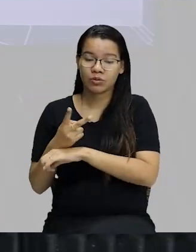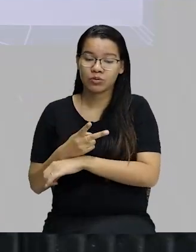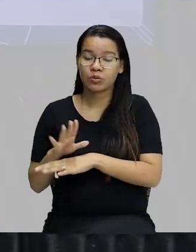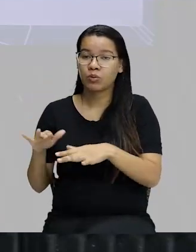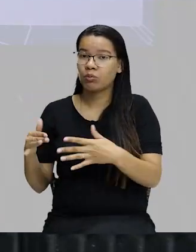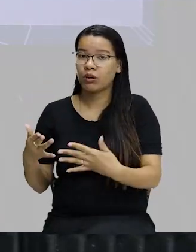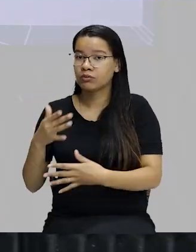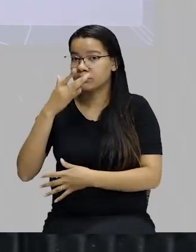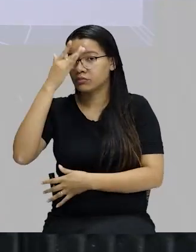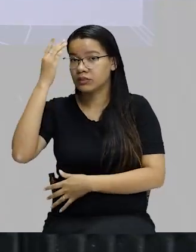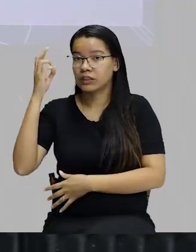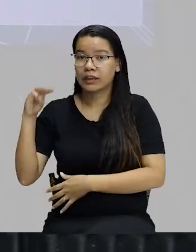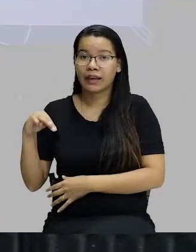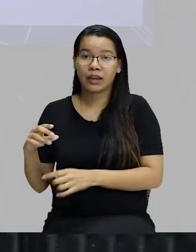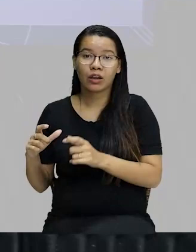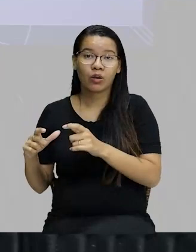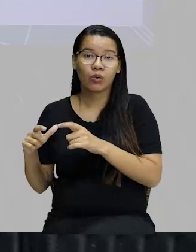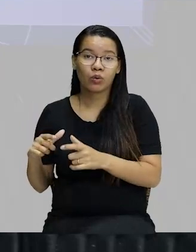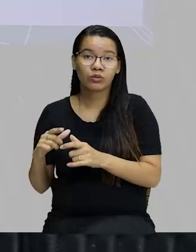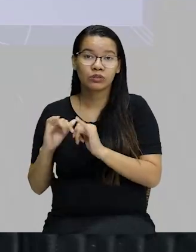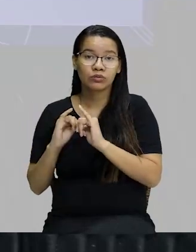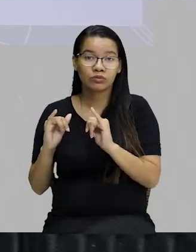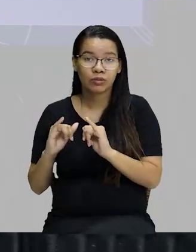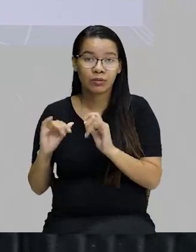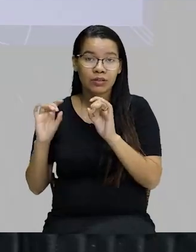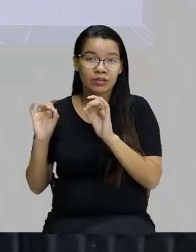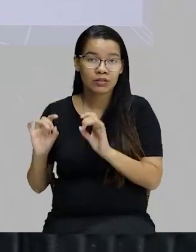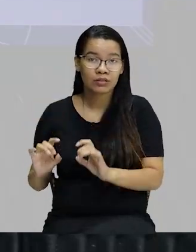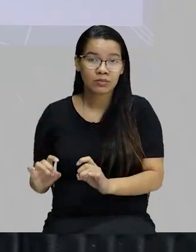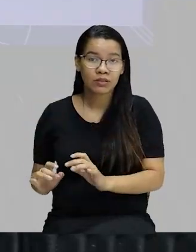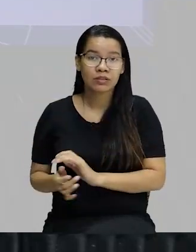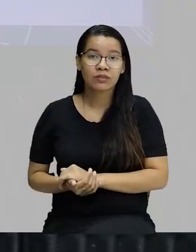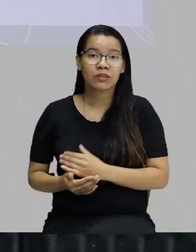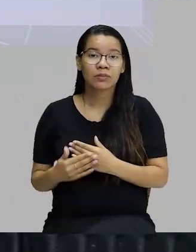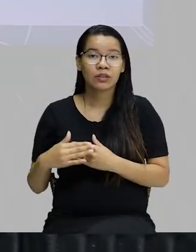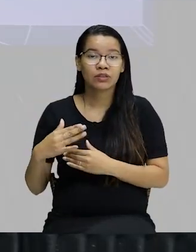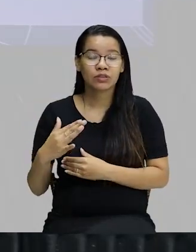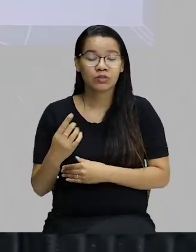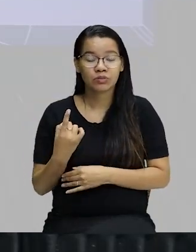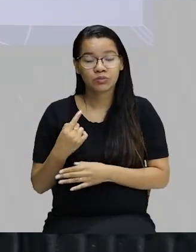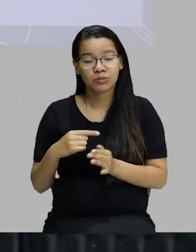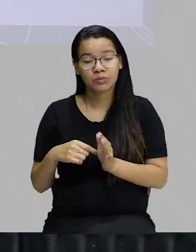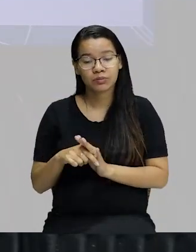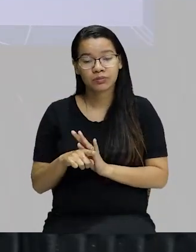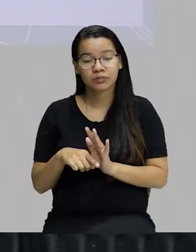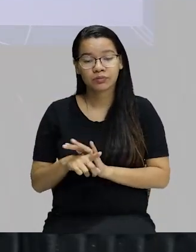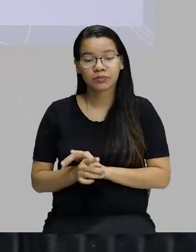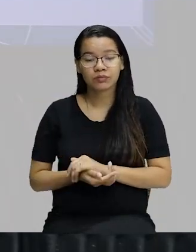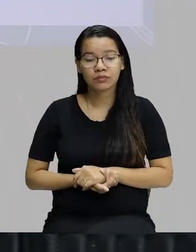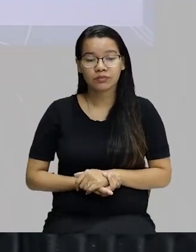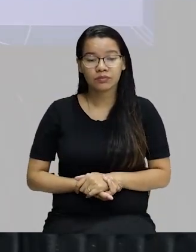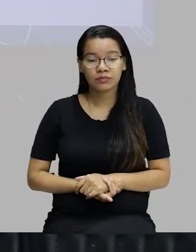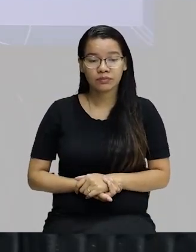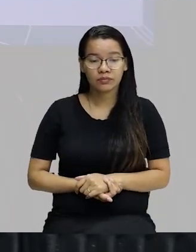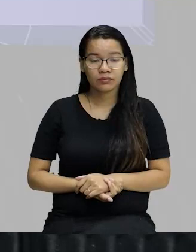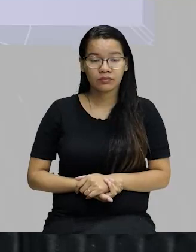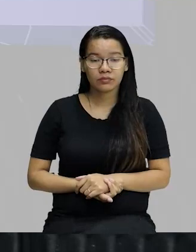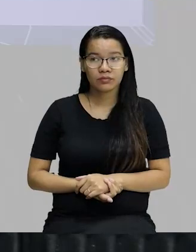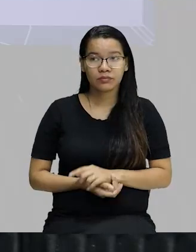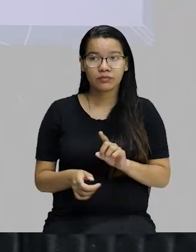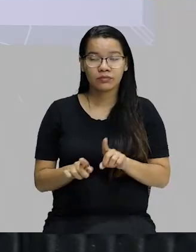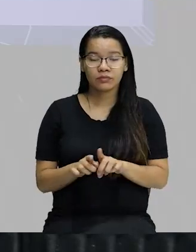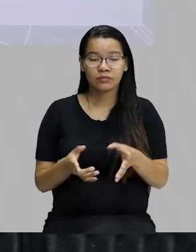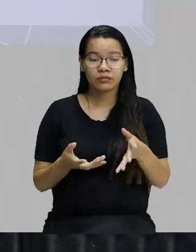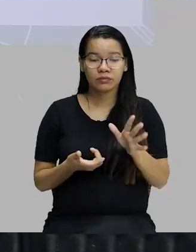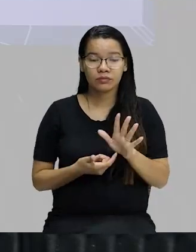onde, como, informações específicas a partir de um questionamento, a partir de uma pergunta. Vou demonstrar